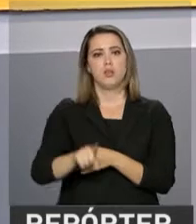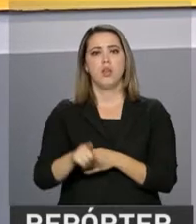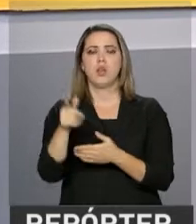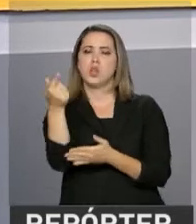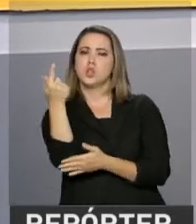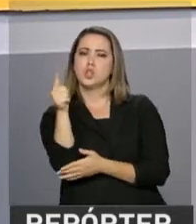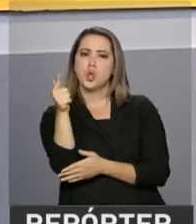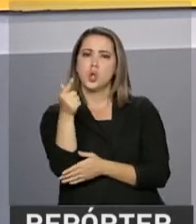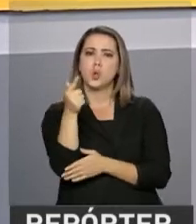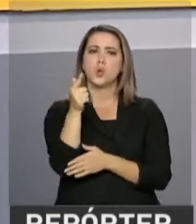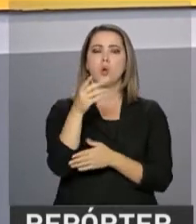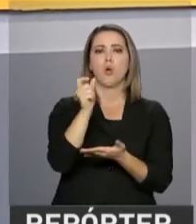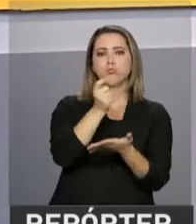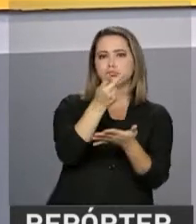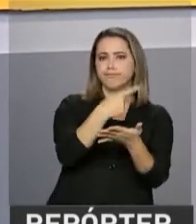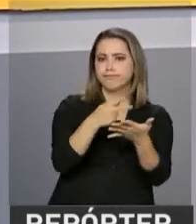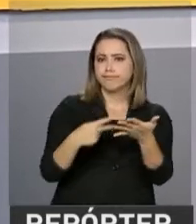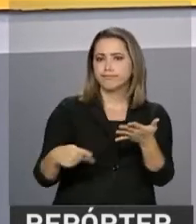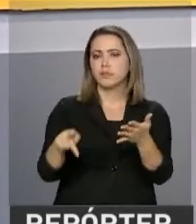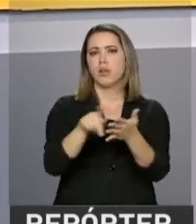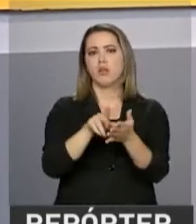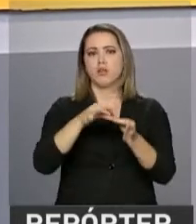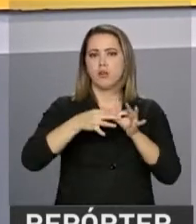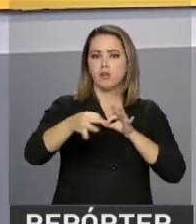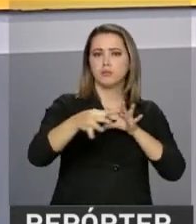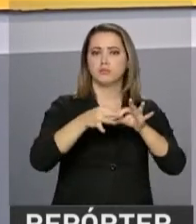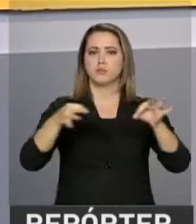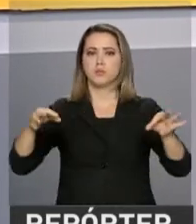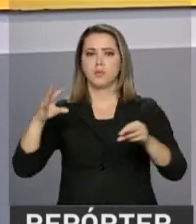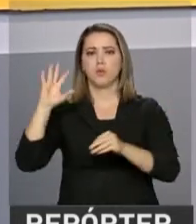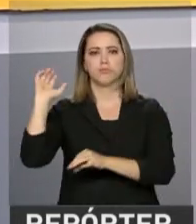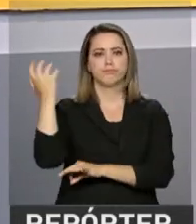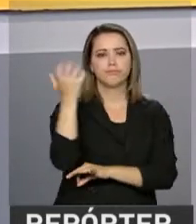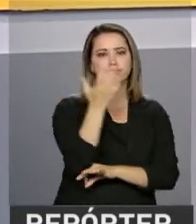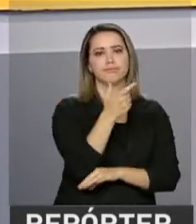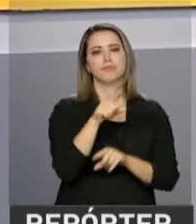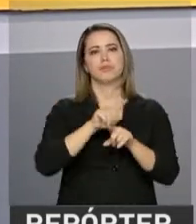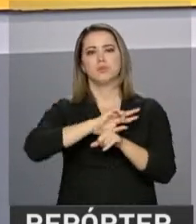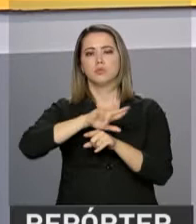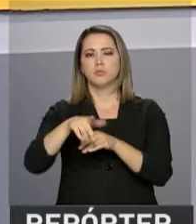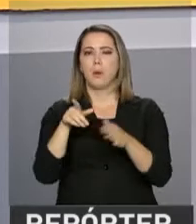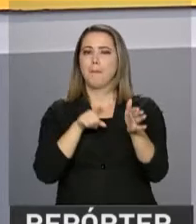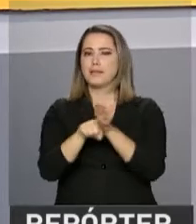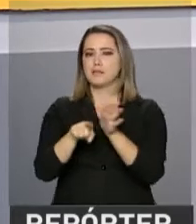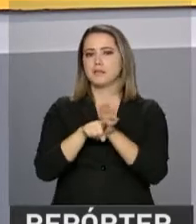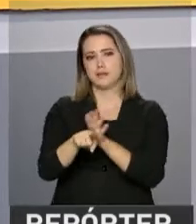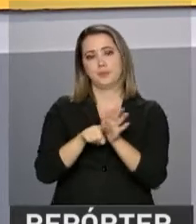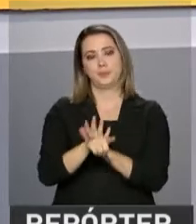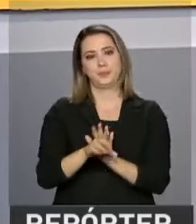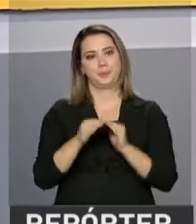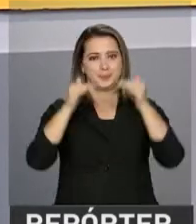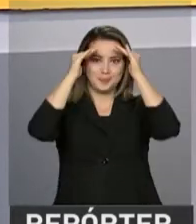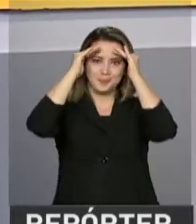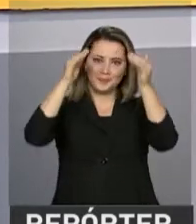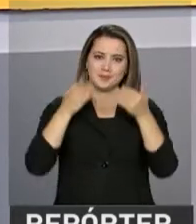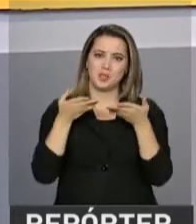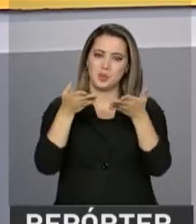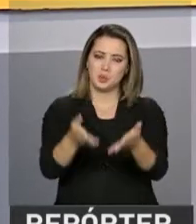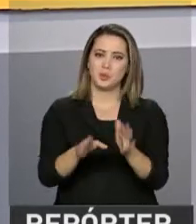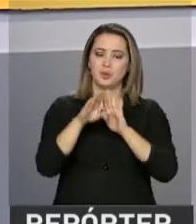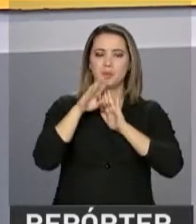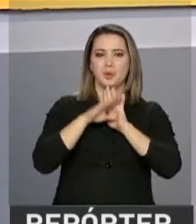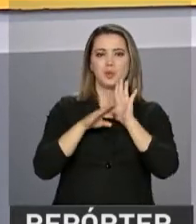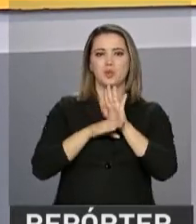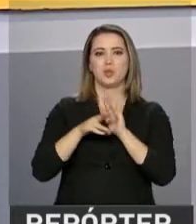cartógrafo botânico etnólogo e antropólogo e ecologistas em homenagem a ele a forças armadas criaram o